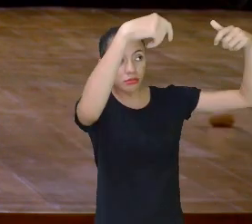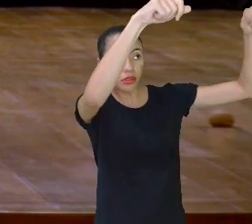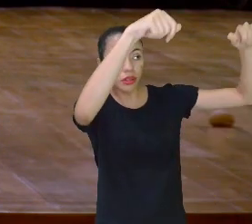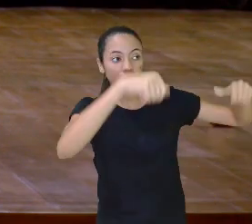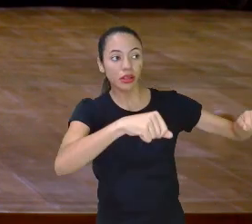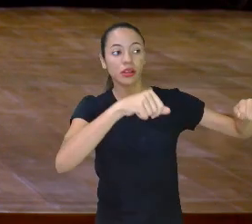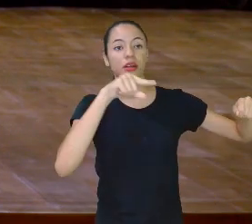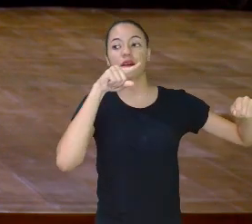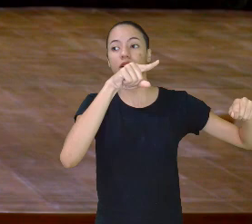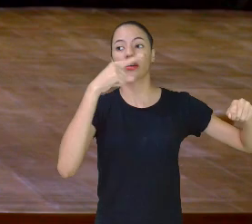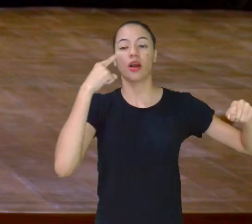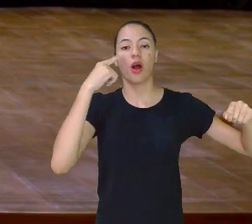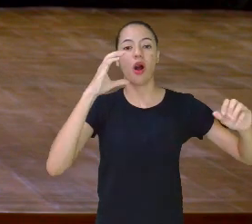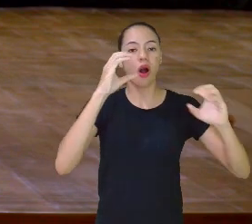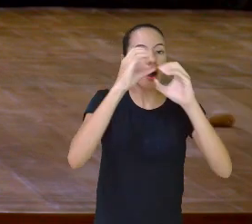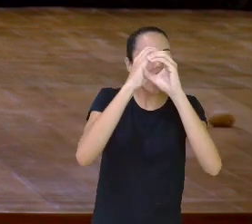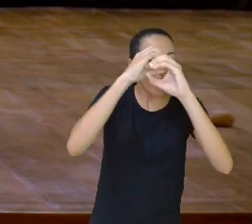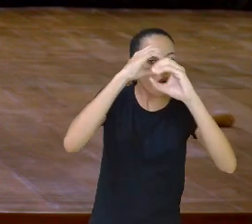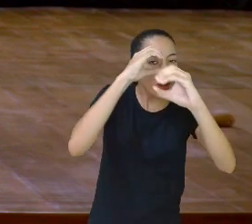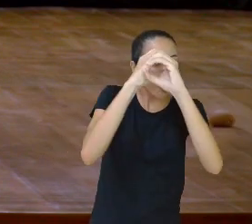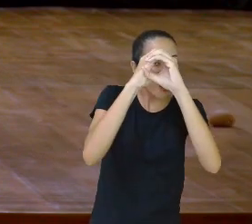Ó.